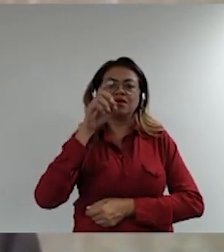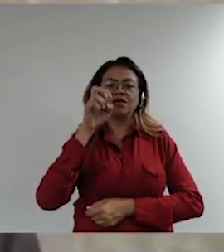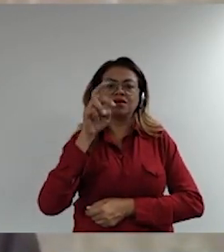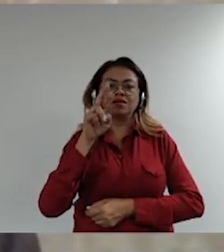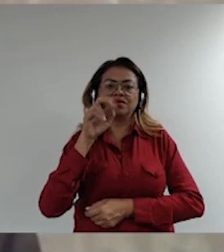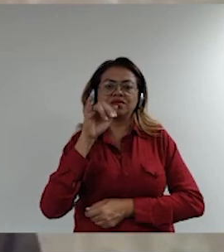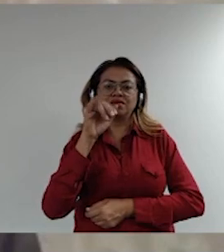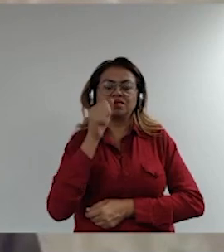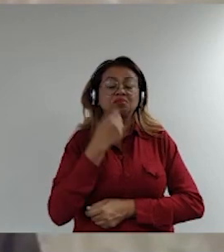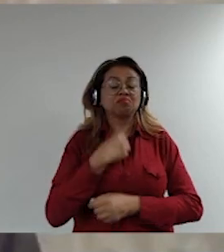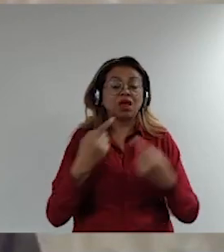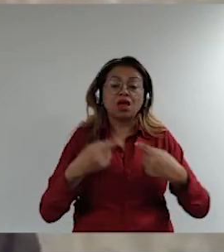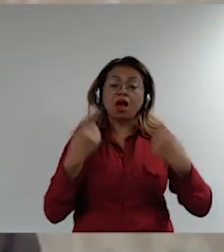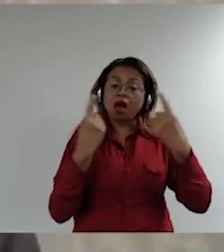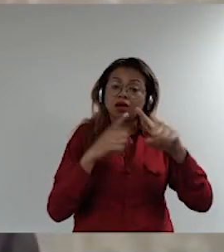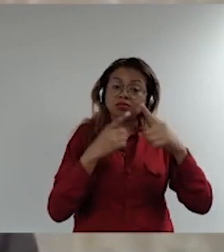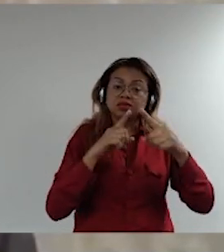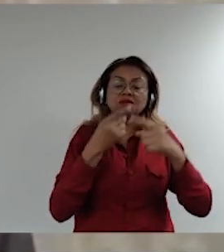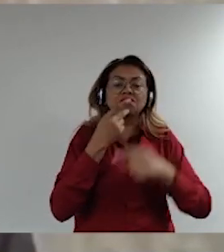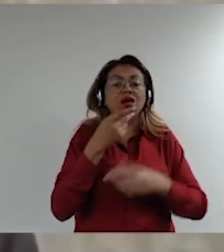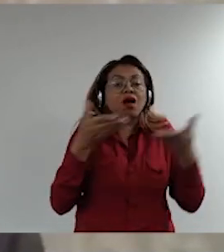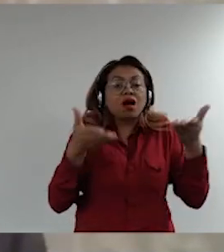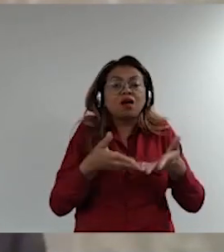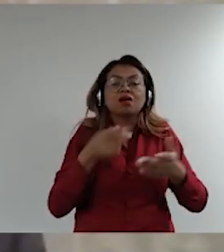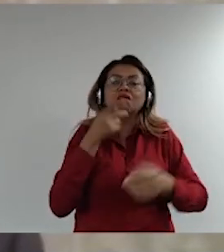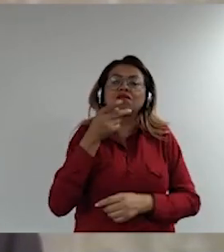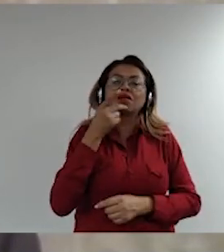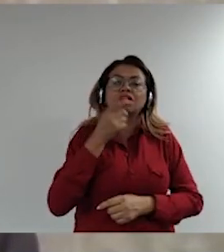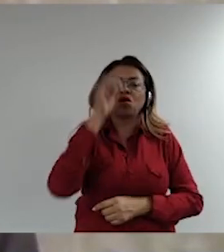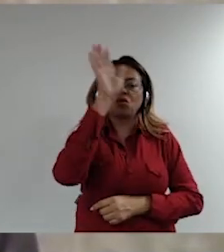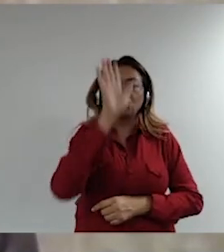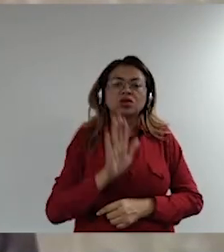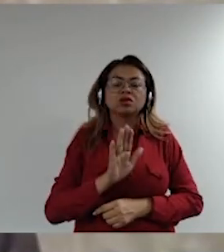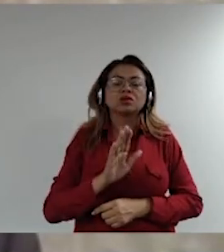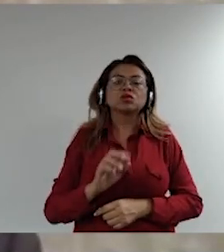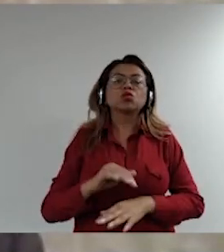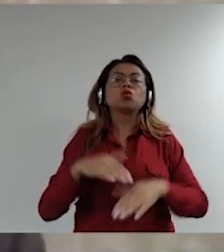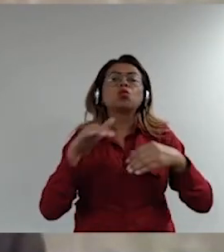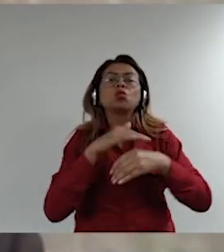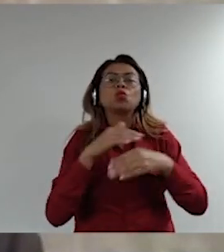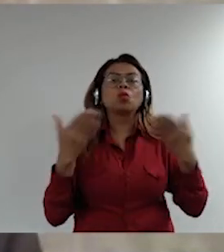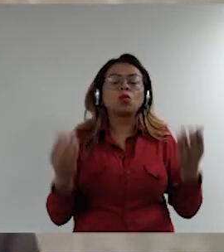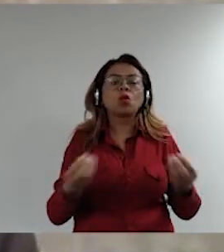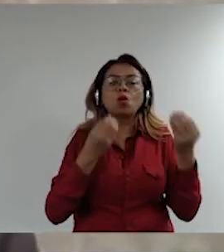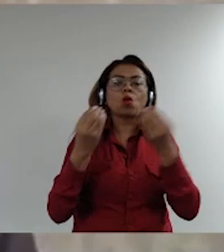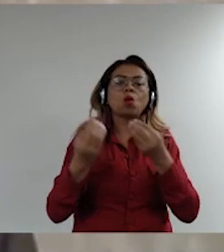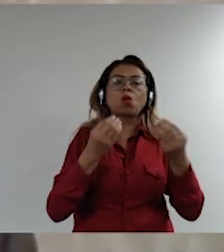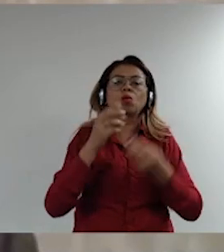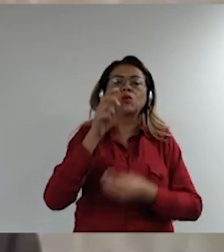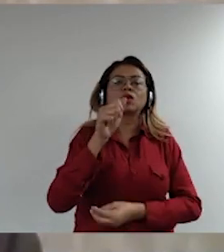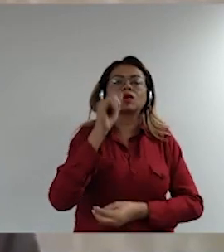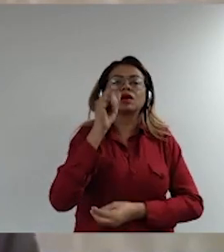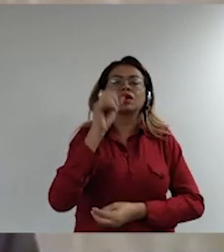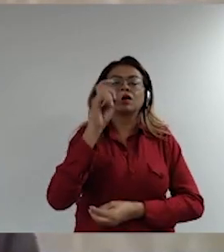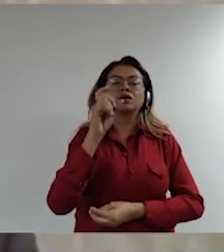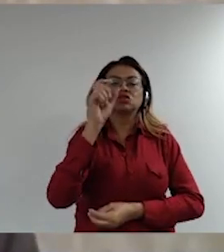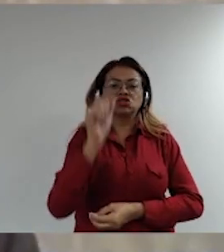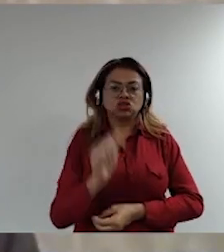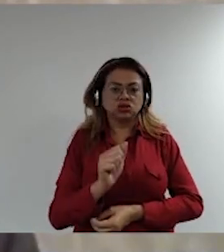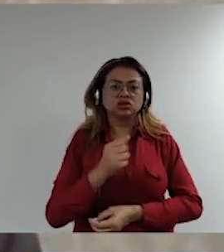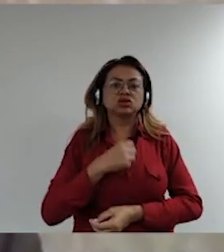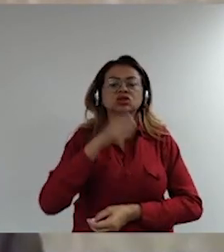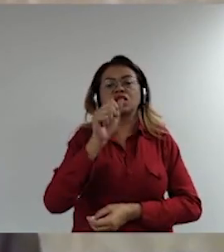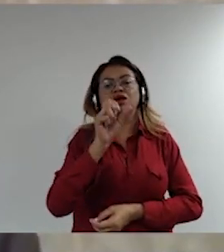podermos falar ao Brasil sobre o quanto as caixas de assistência têm feito à